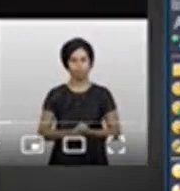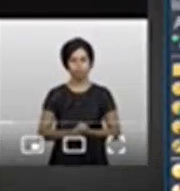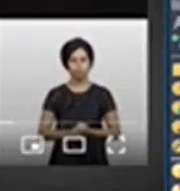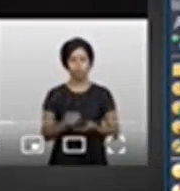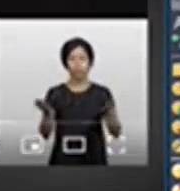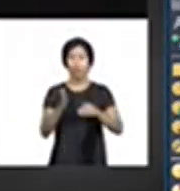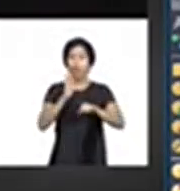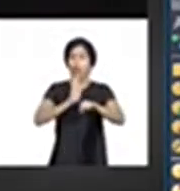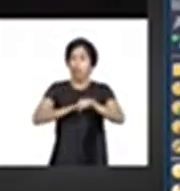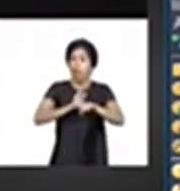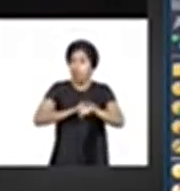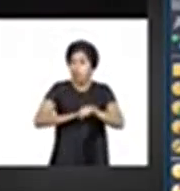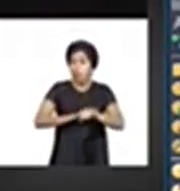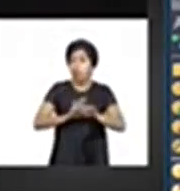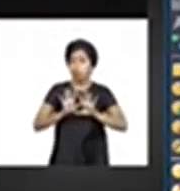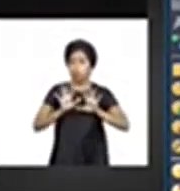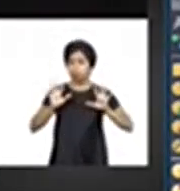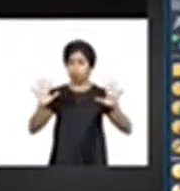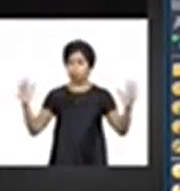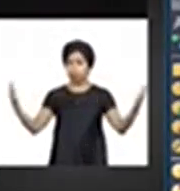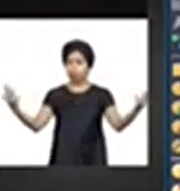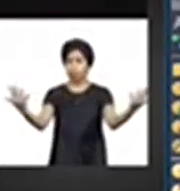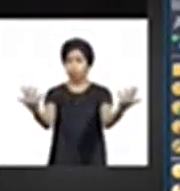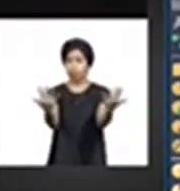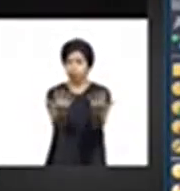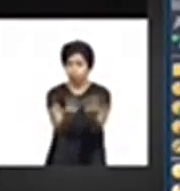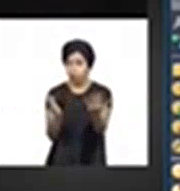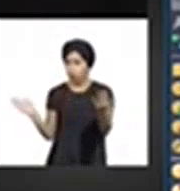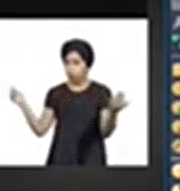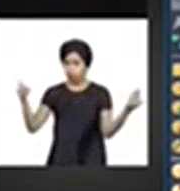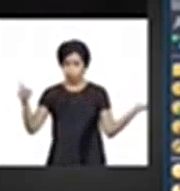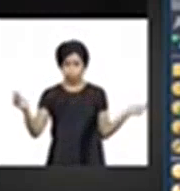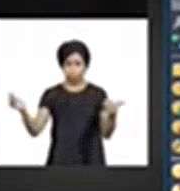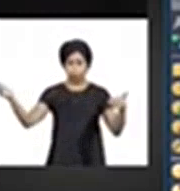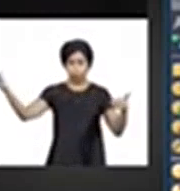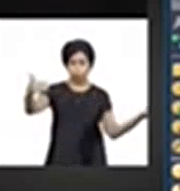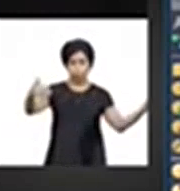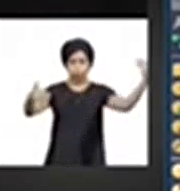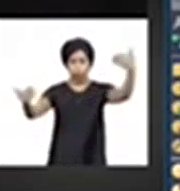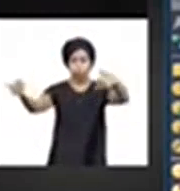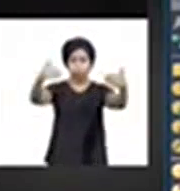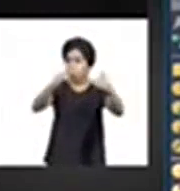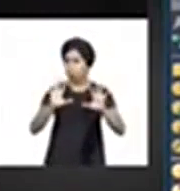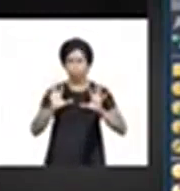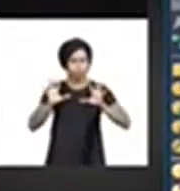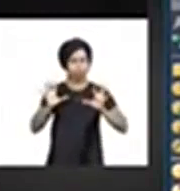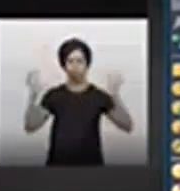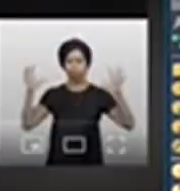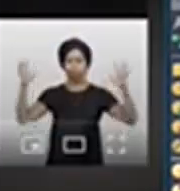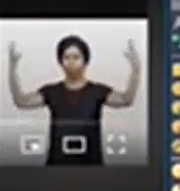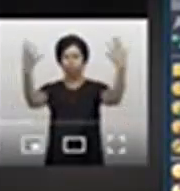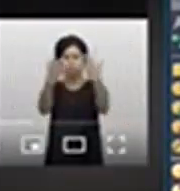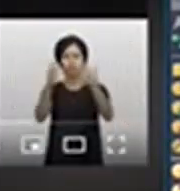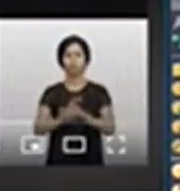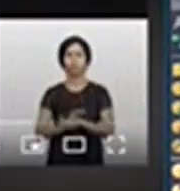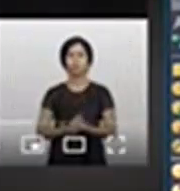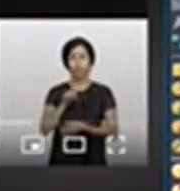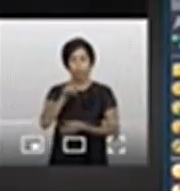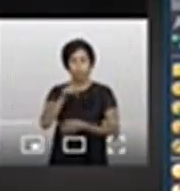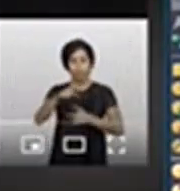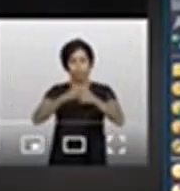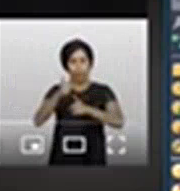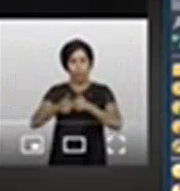É hora de fazer o isolamento de segurança de todos os acessos à frente e nas áreas de influência da detonação. Essa atividade é decisiva